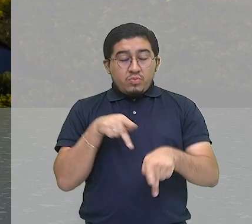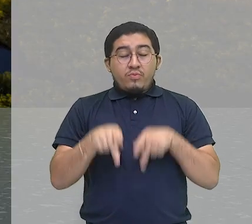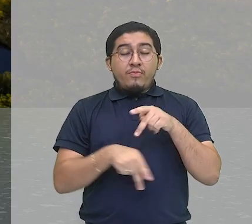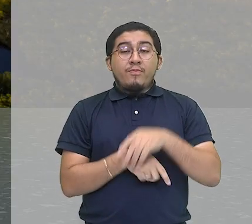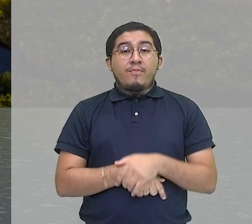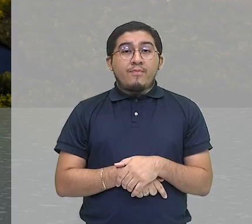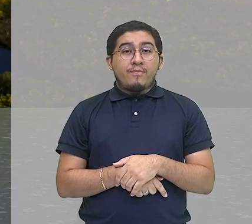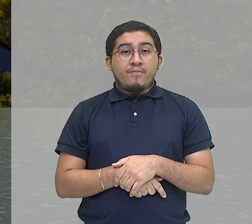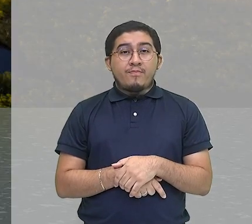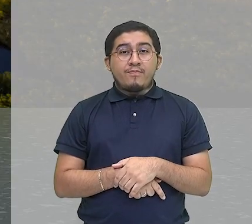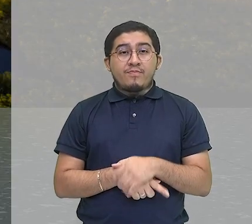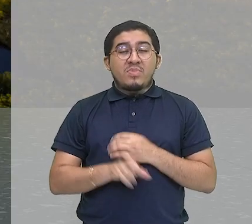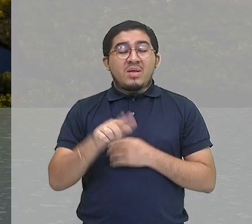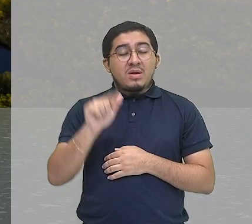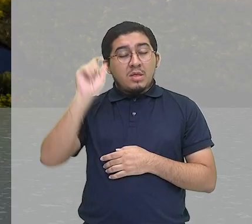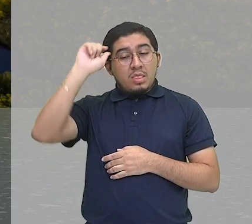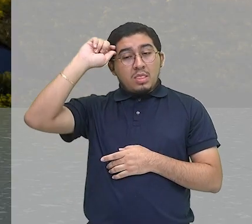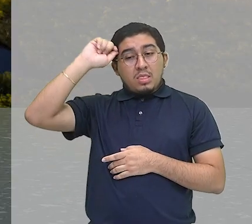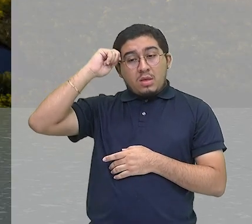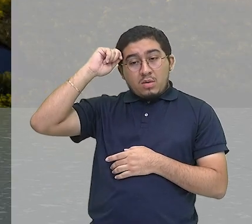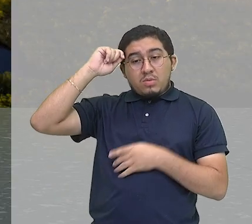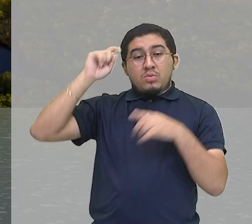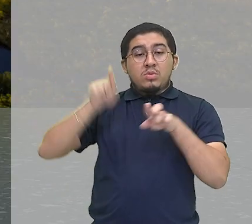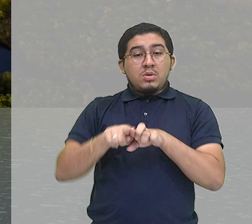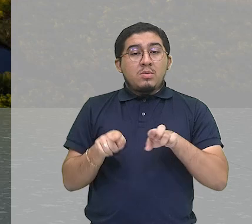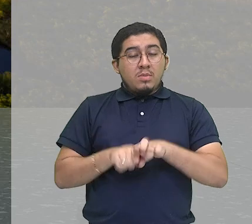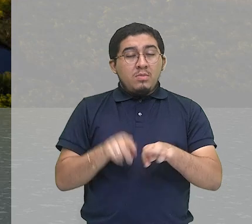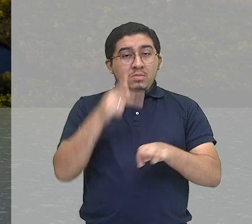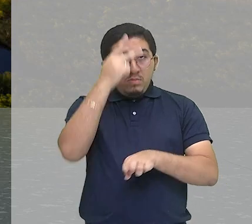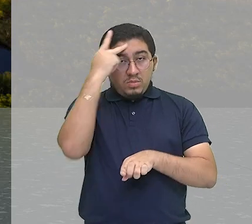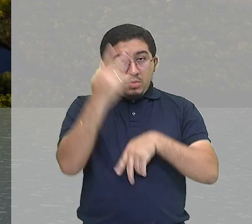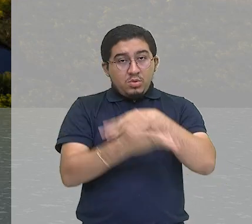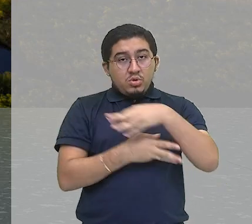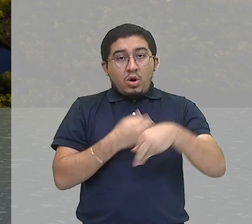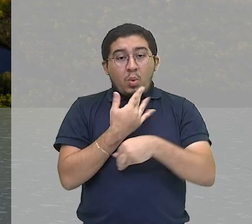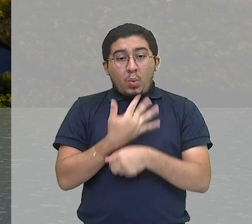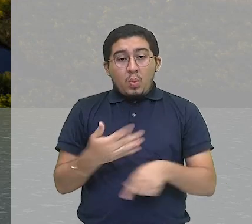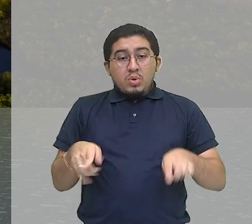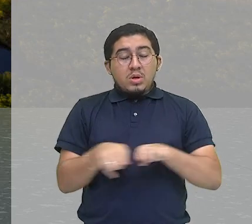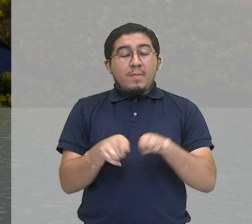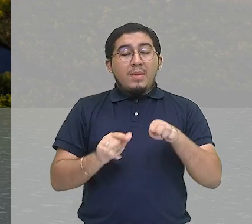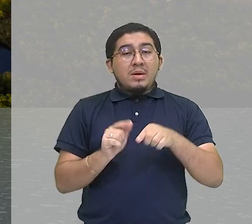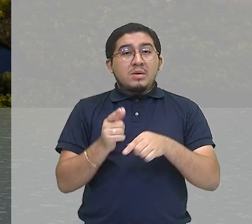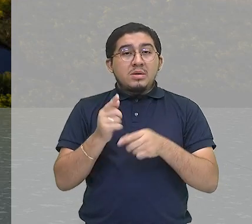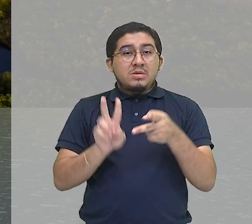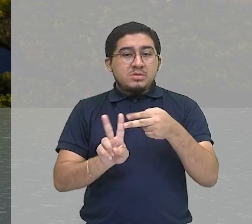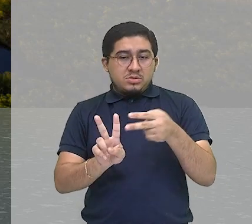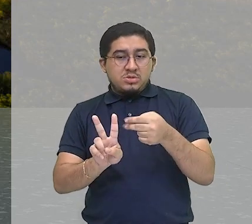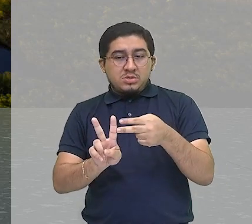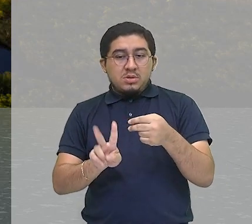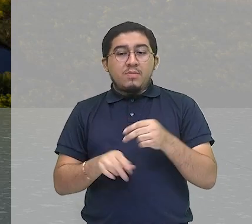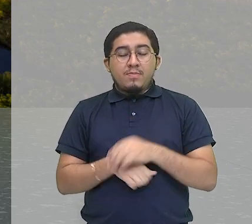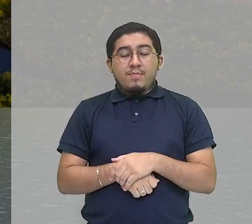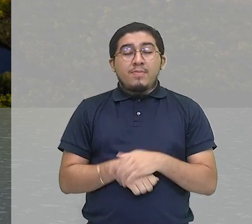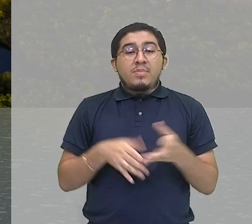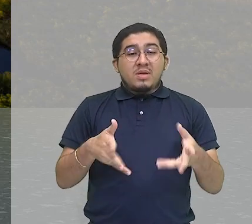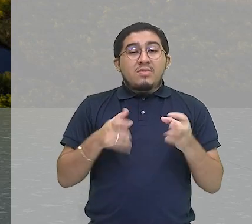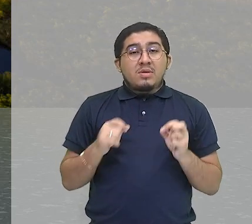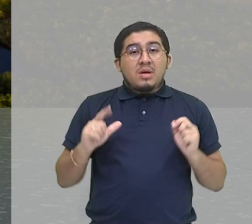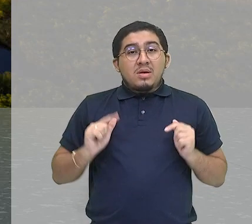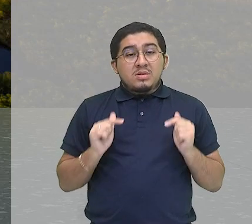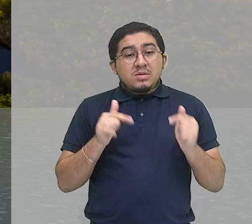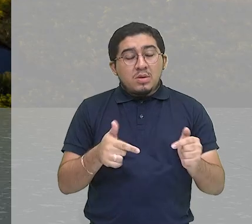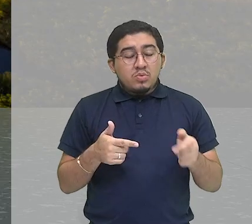cabanos, era composta de negros, mestiços e indígenas, que dedicavam às atividades de extração